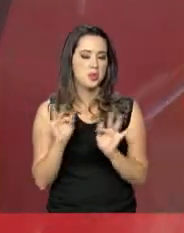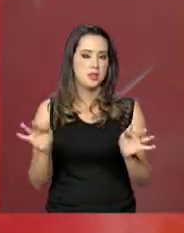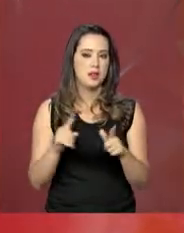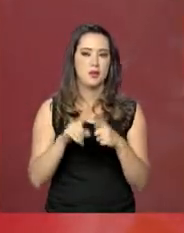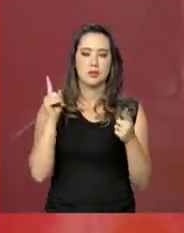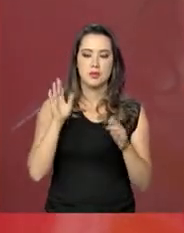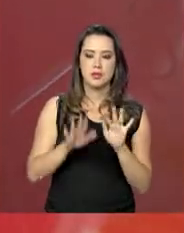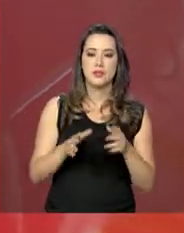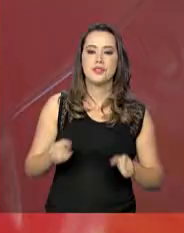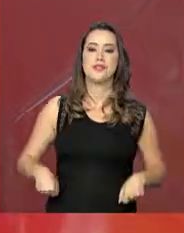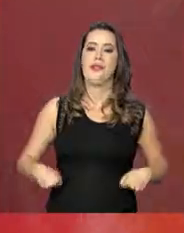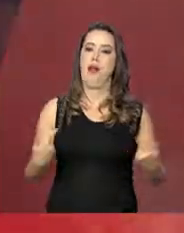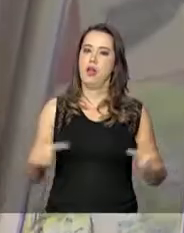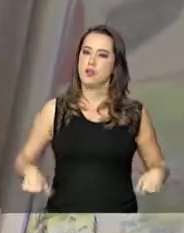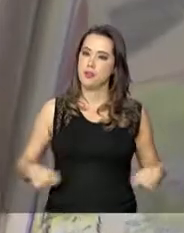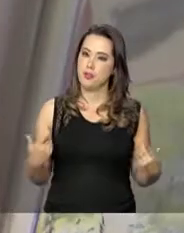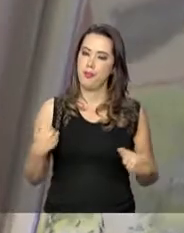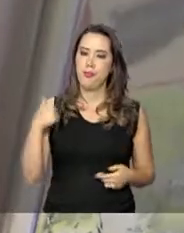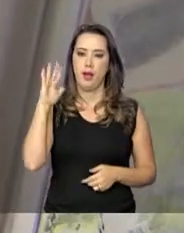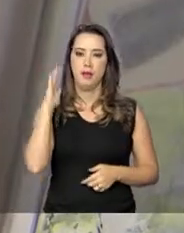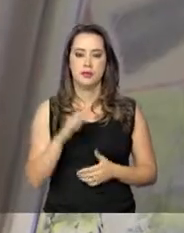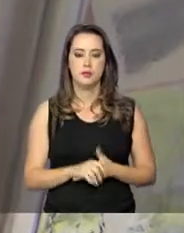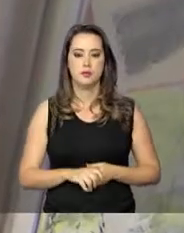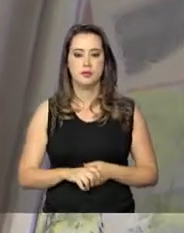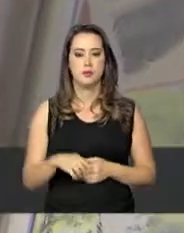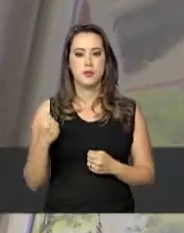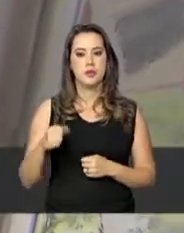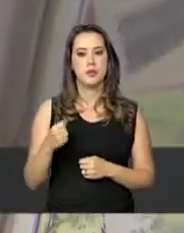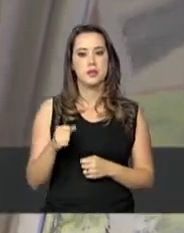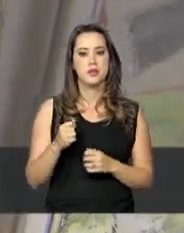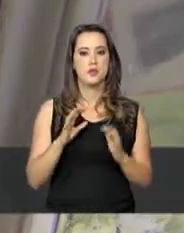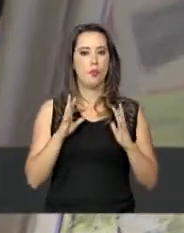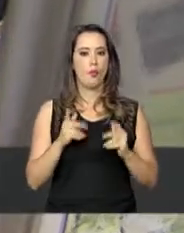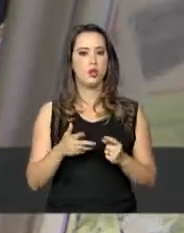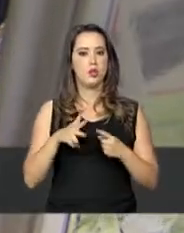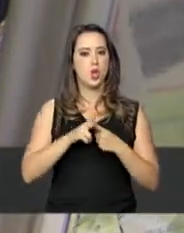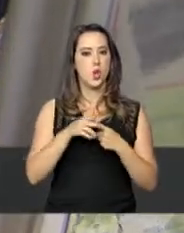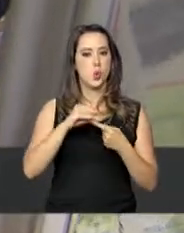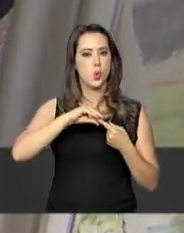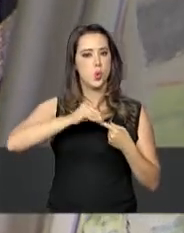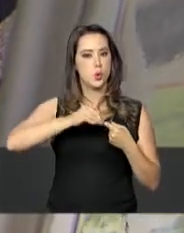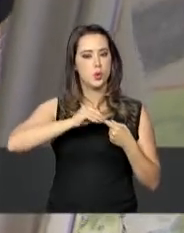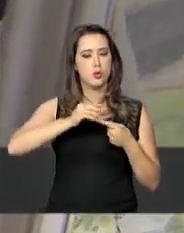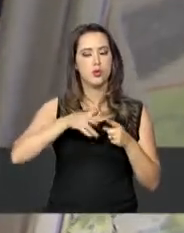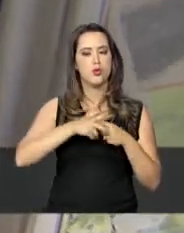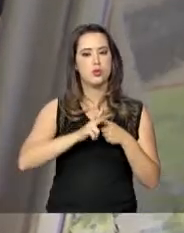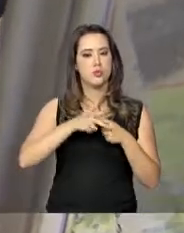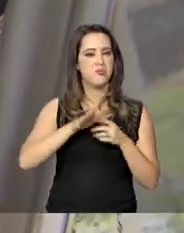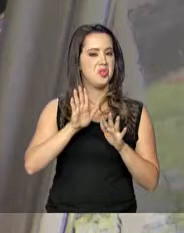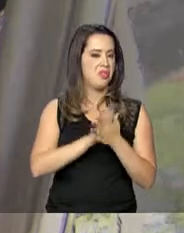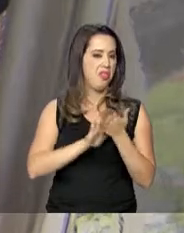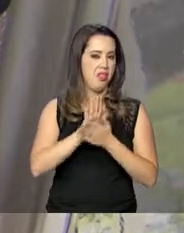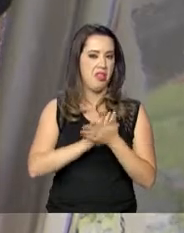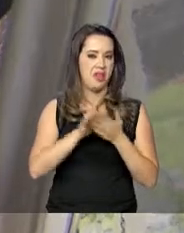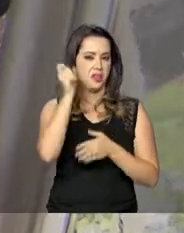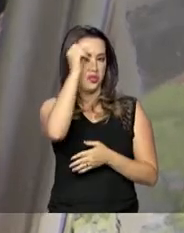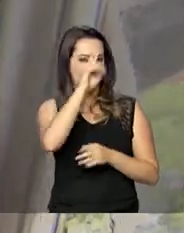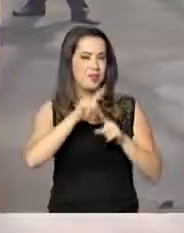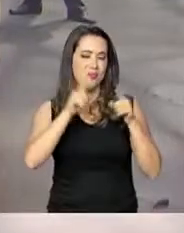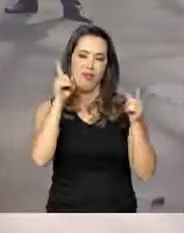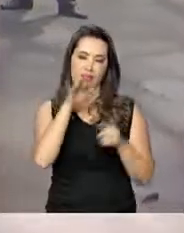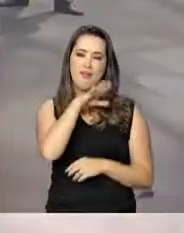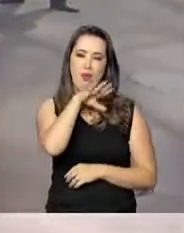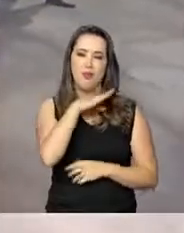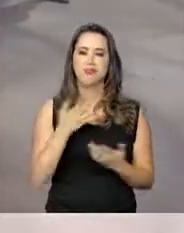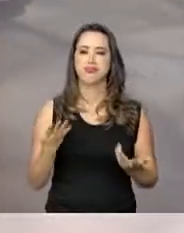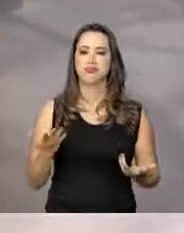significa uma despesa extra. Tive que fazer uma limpeza de bico, essas coisas simples assim, mas não é nada demais, mas é ruim, né?